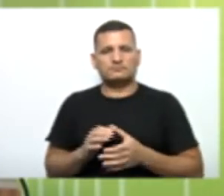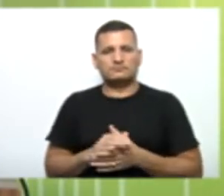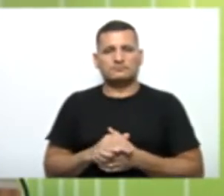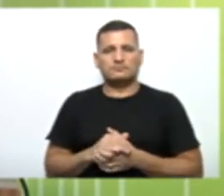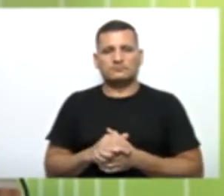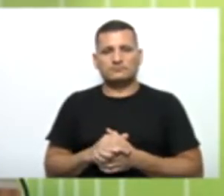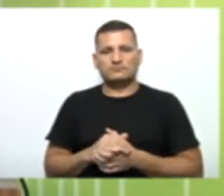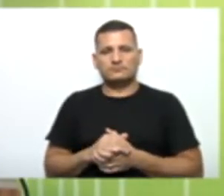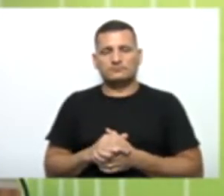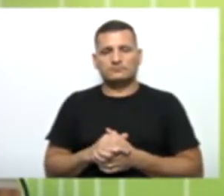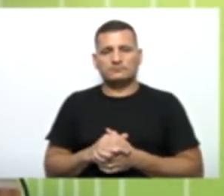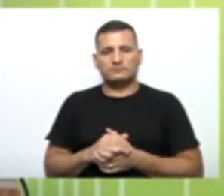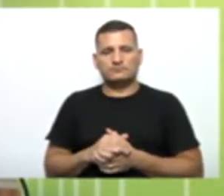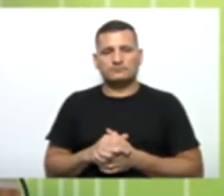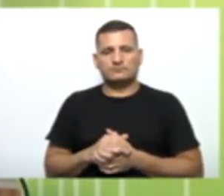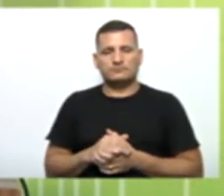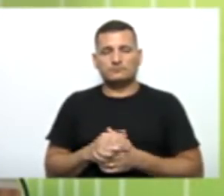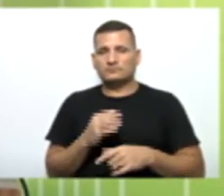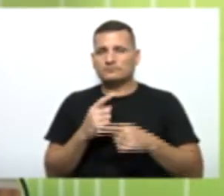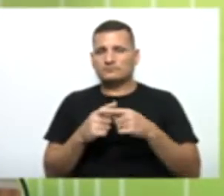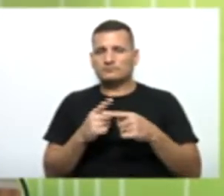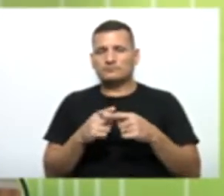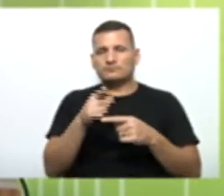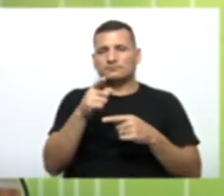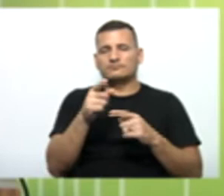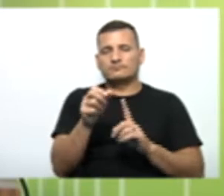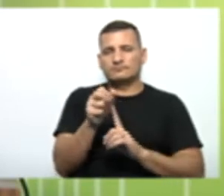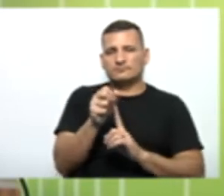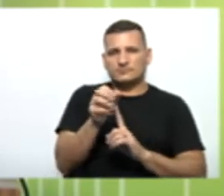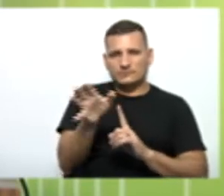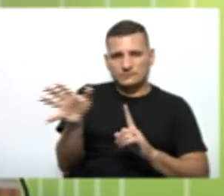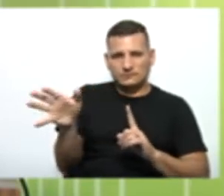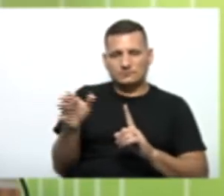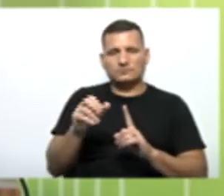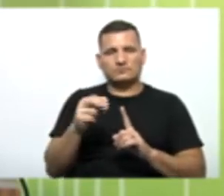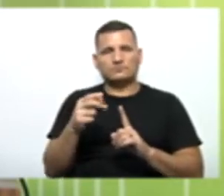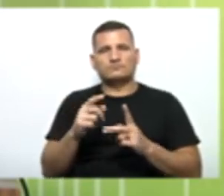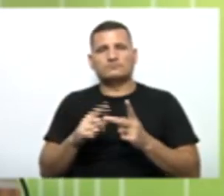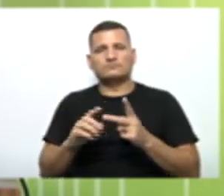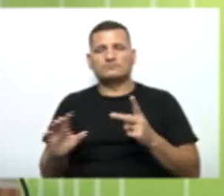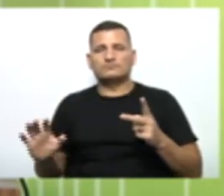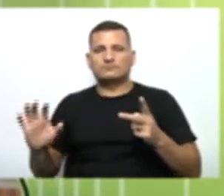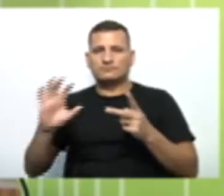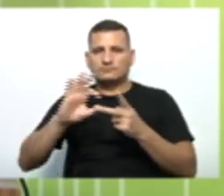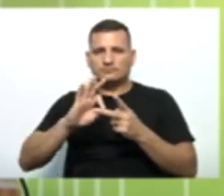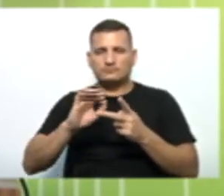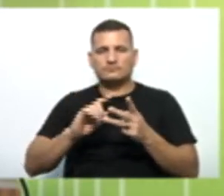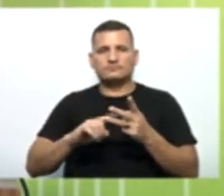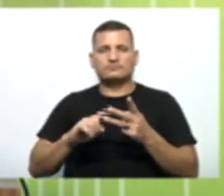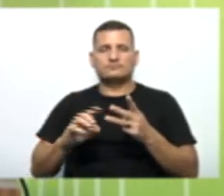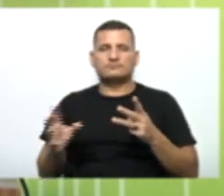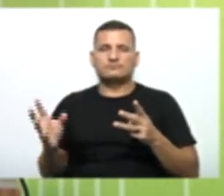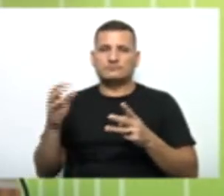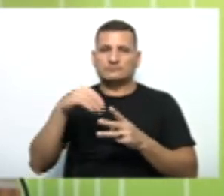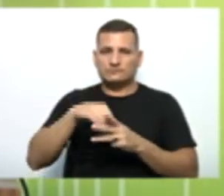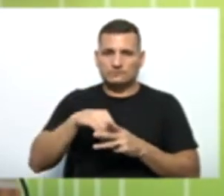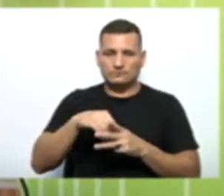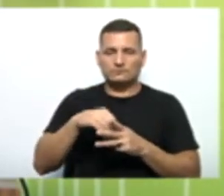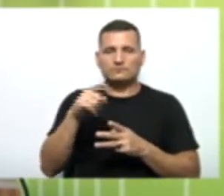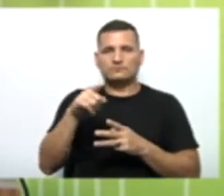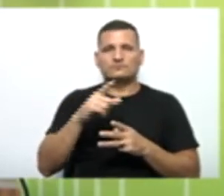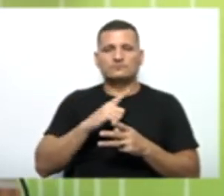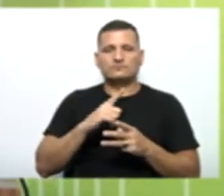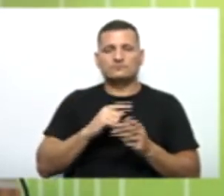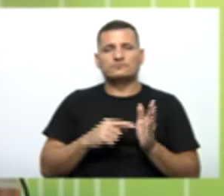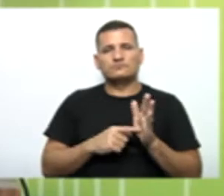você dizer que é uma extensão, que ela é uma agregação, que ela é uma composição, você vai estar ajudando e vai